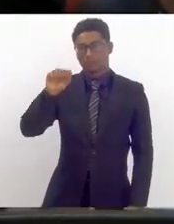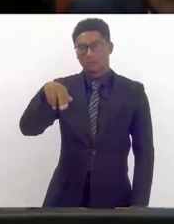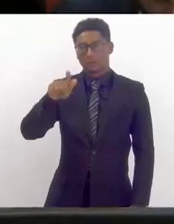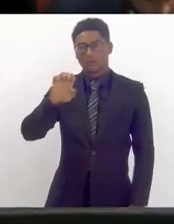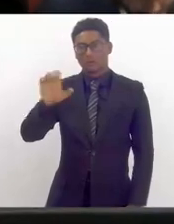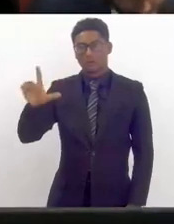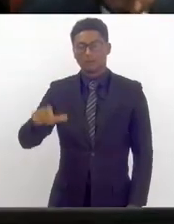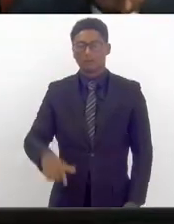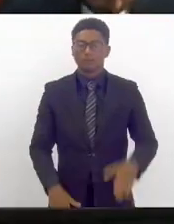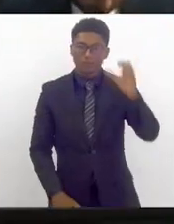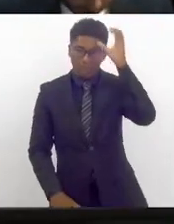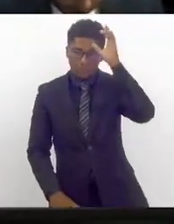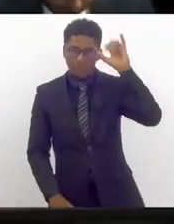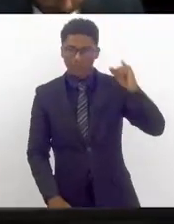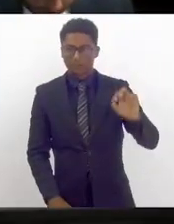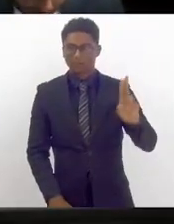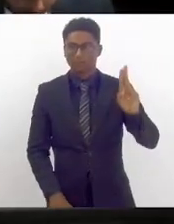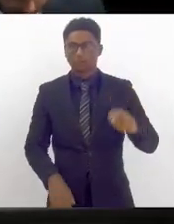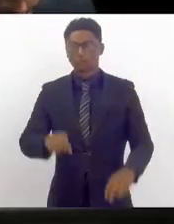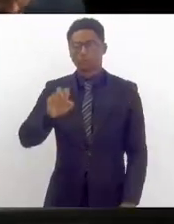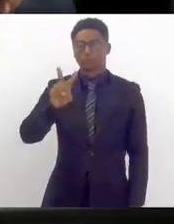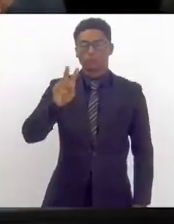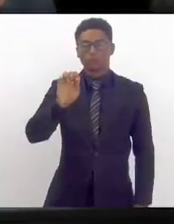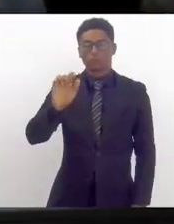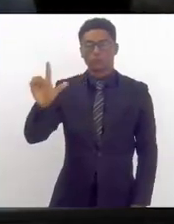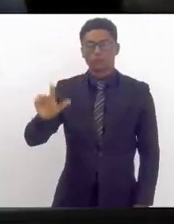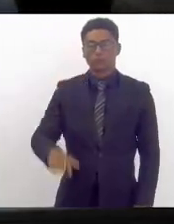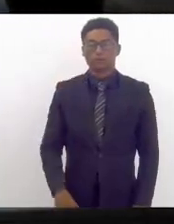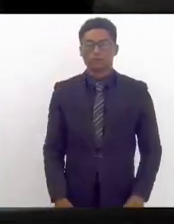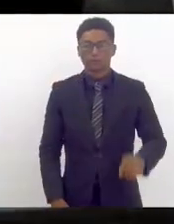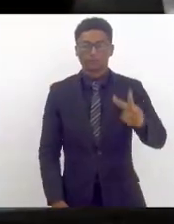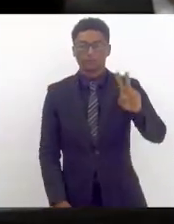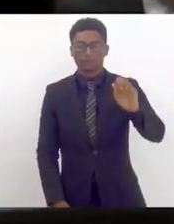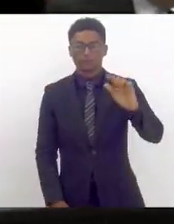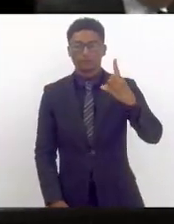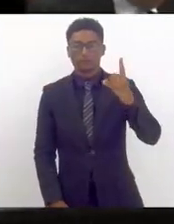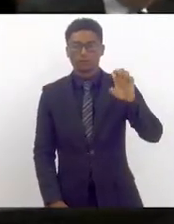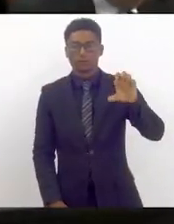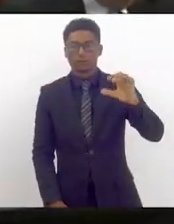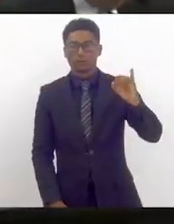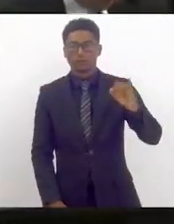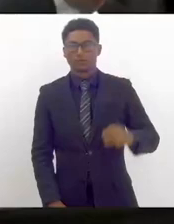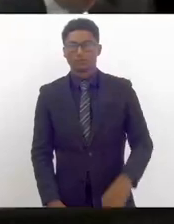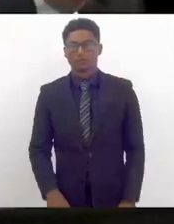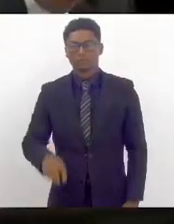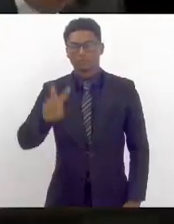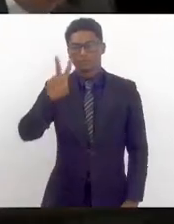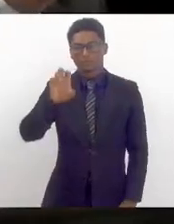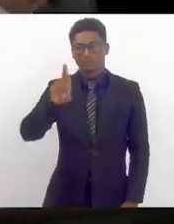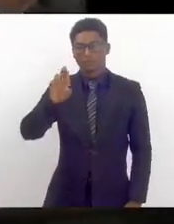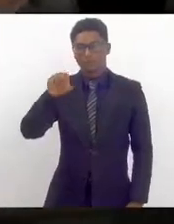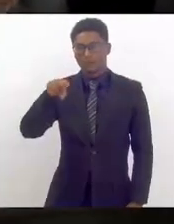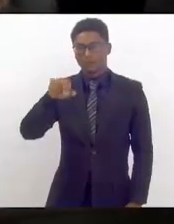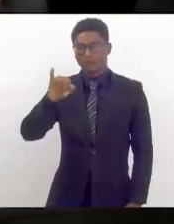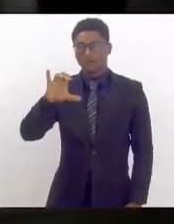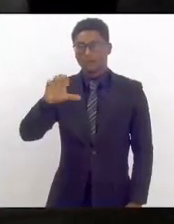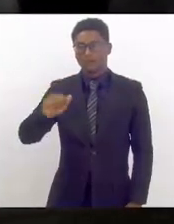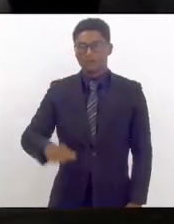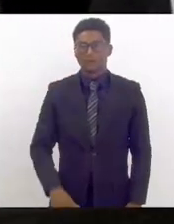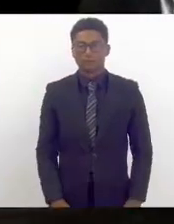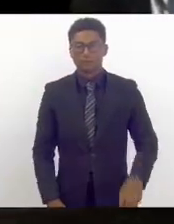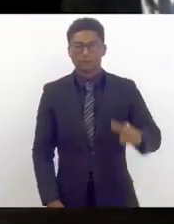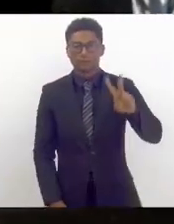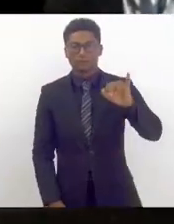Ju, Val Ceasa, Valdeci da Saúde, Verônica Lima,